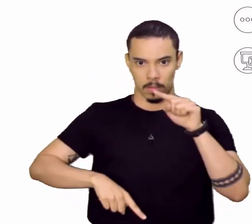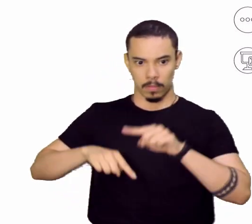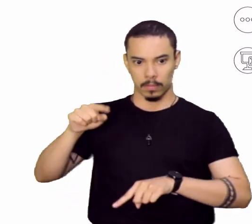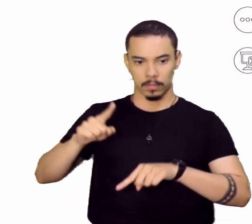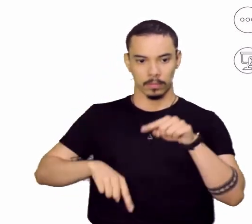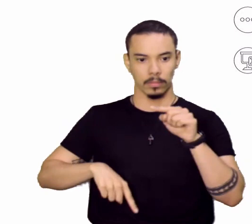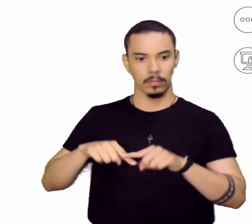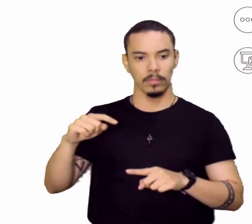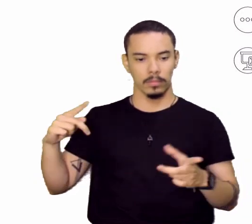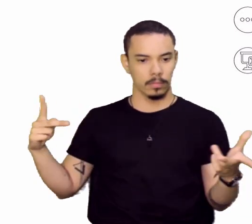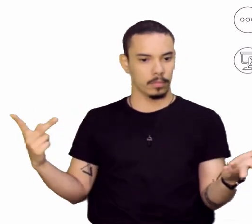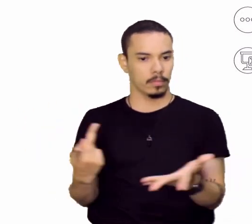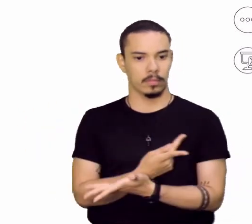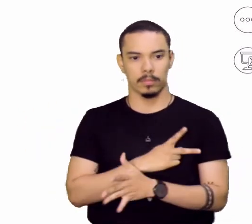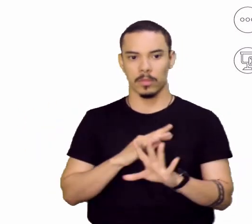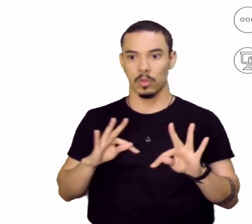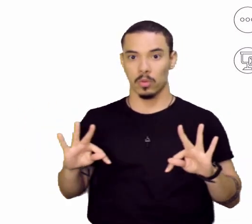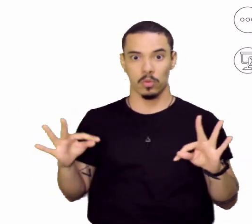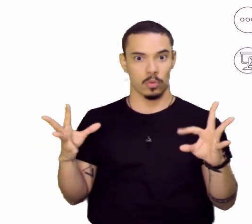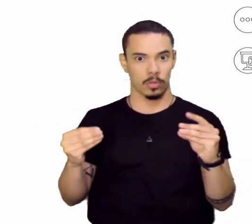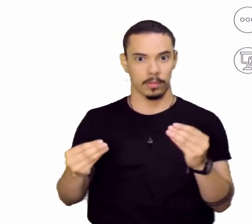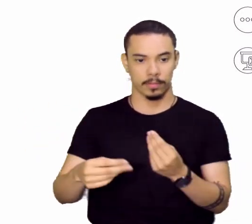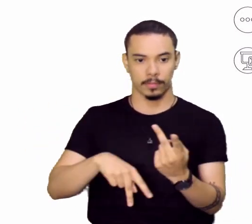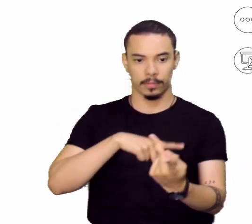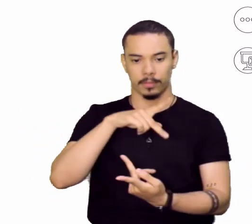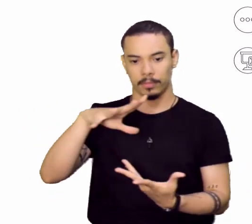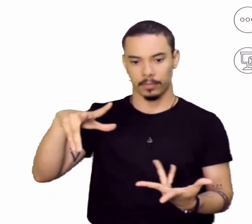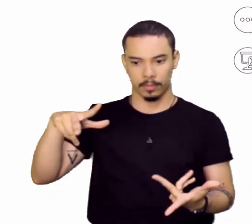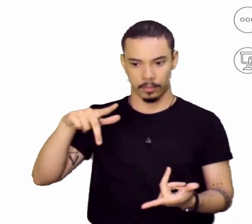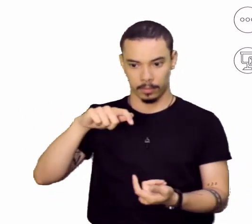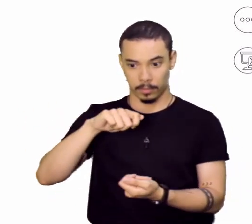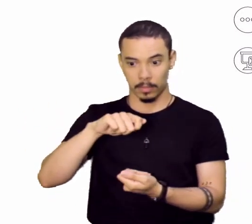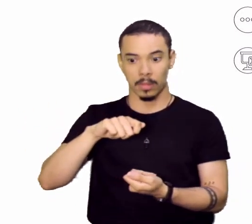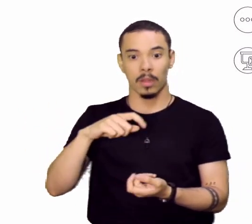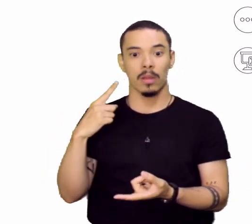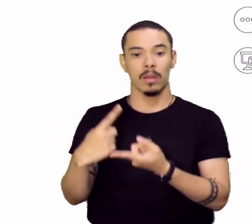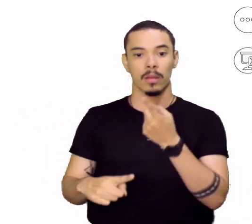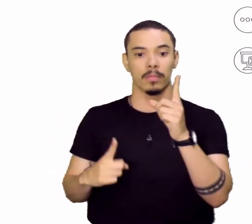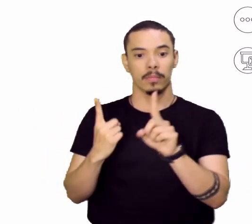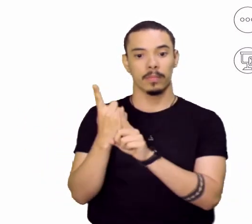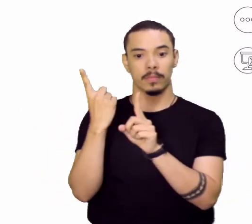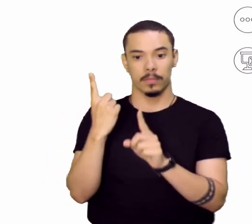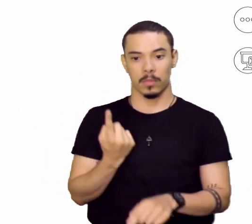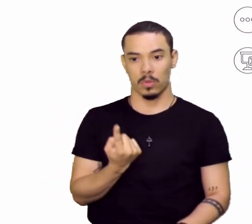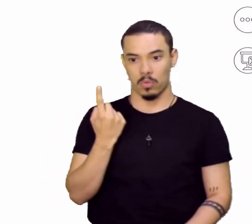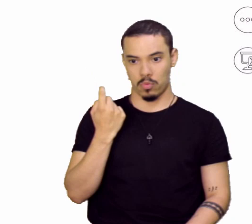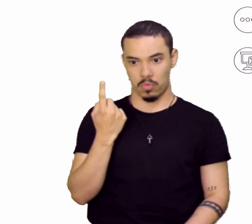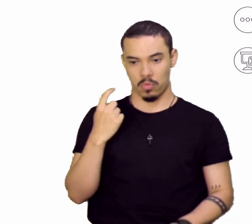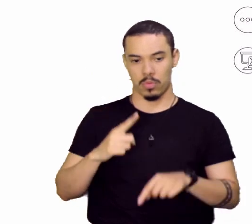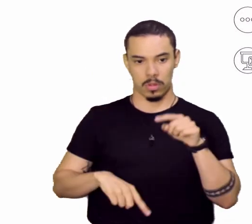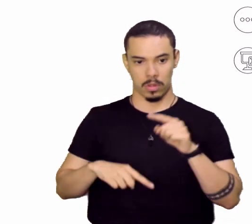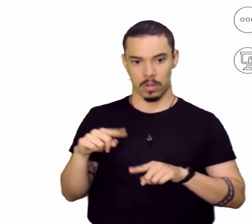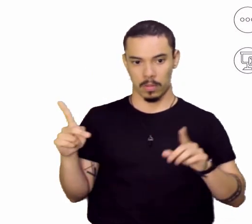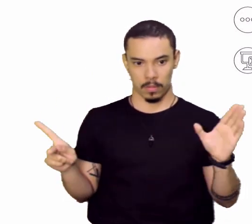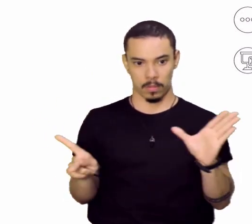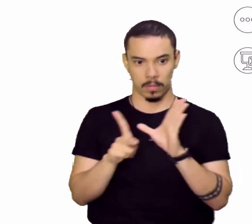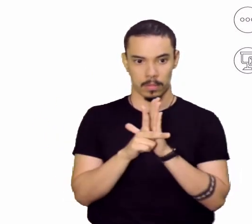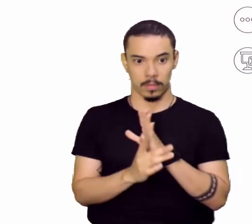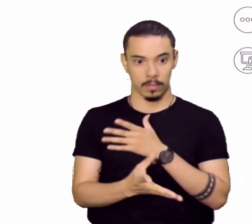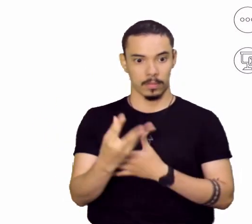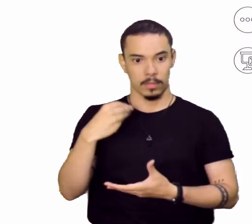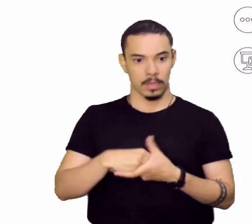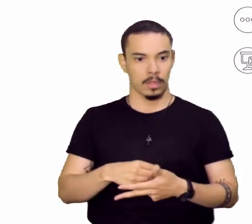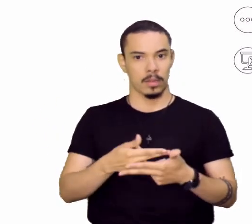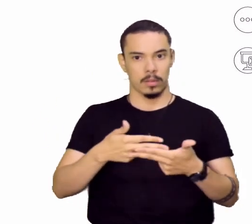natureza para gerar tudo do universo, que identificava apenas um elemento constitutivo de todas